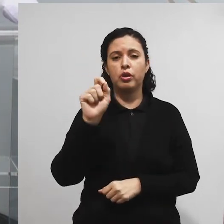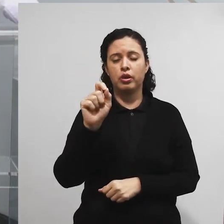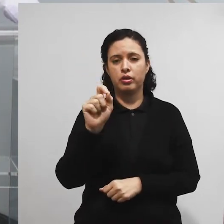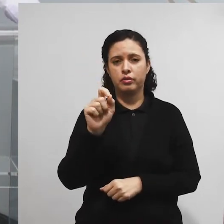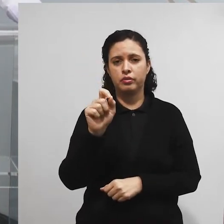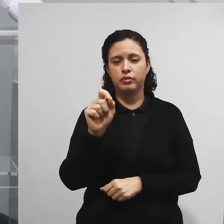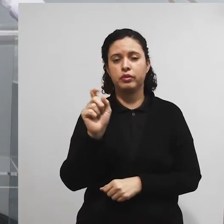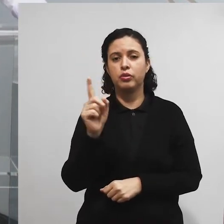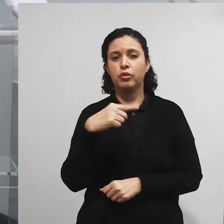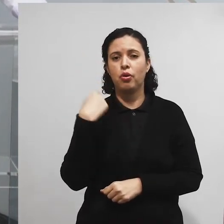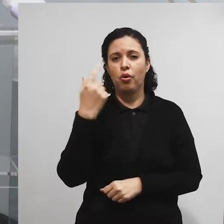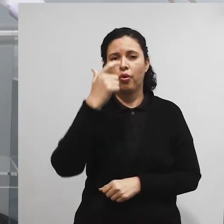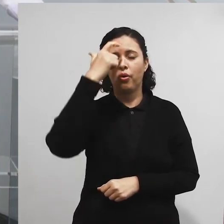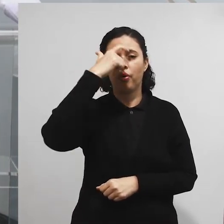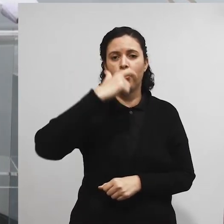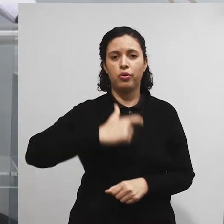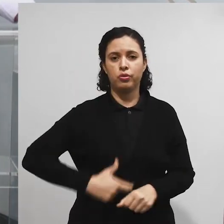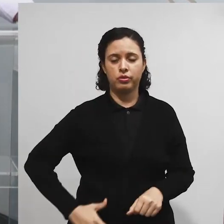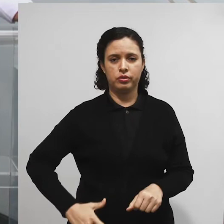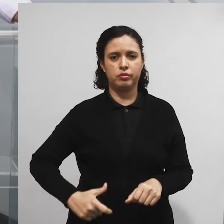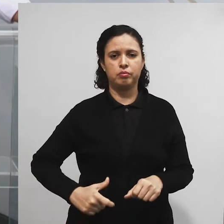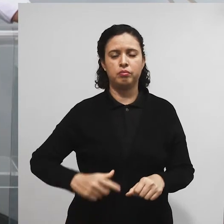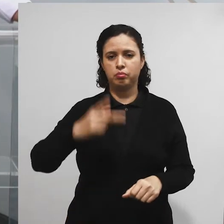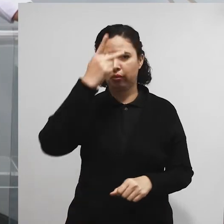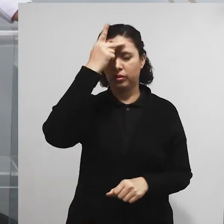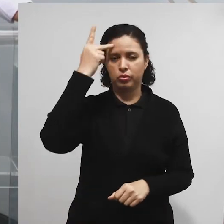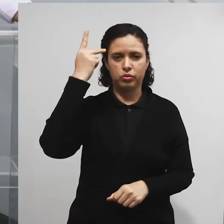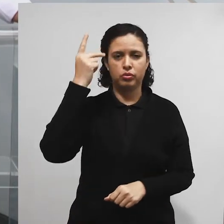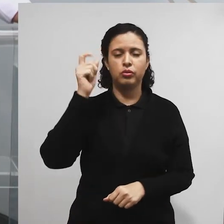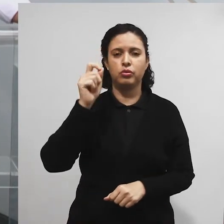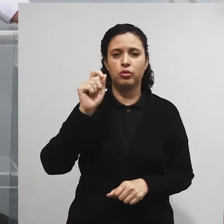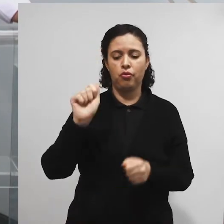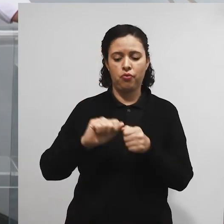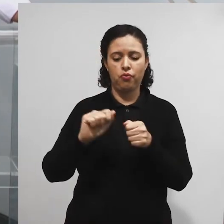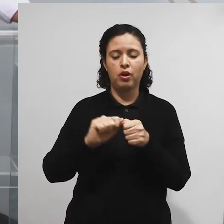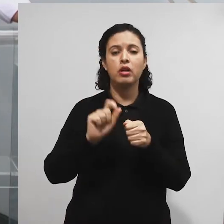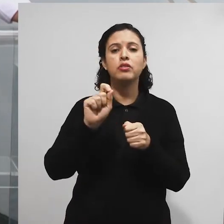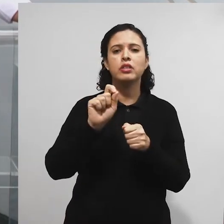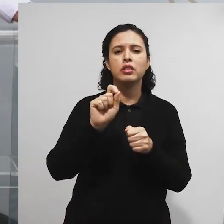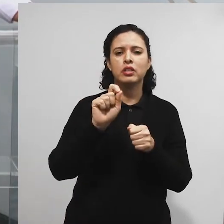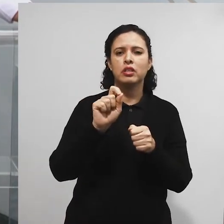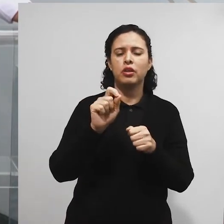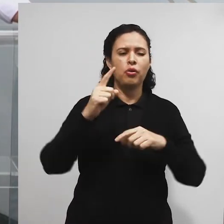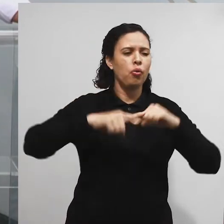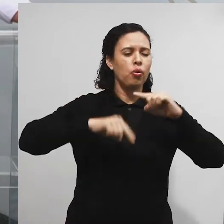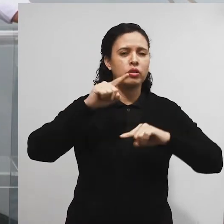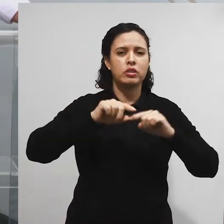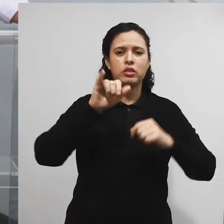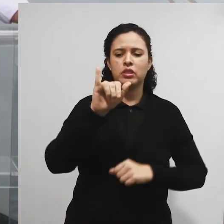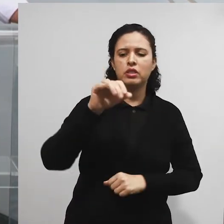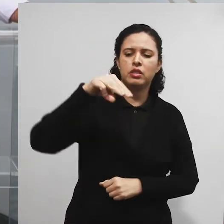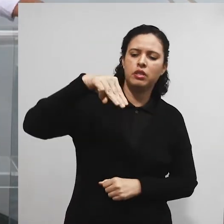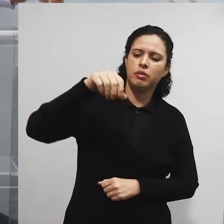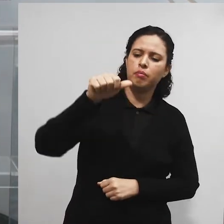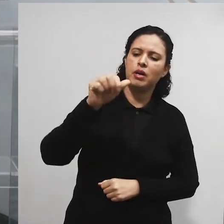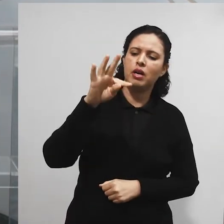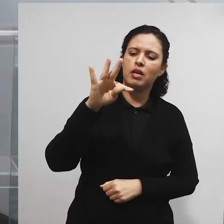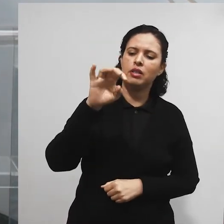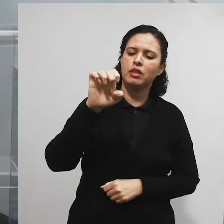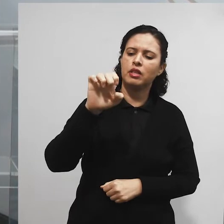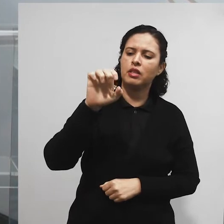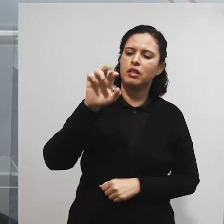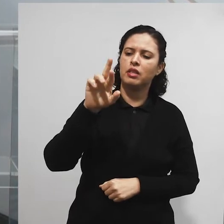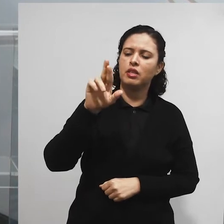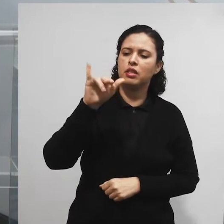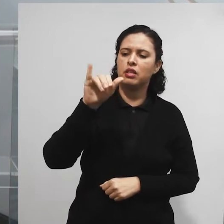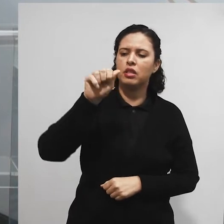humanos construímos, mas nós seres humanos também construímos coisas imateriais. E aí você me diz, mas professor, o